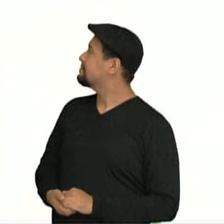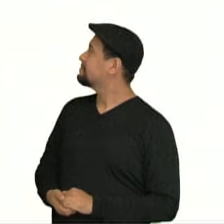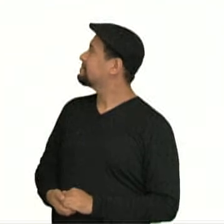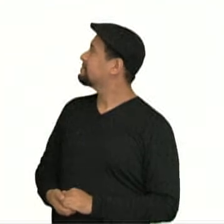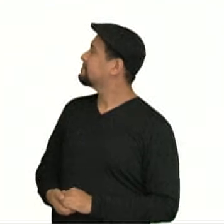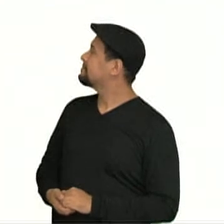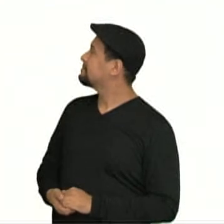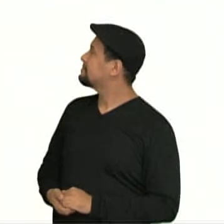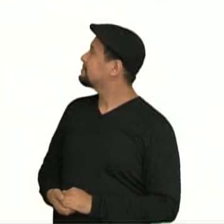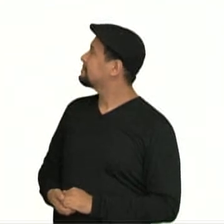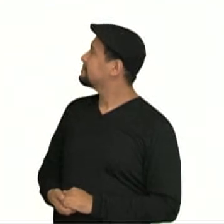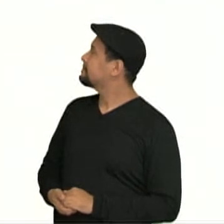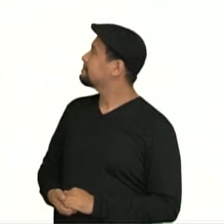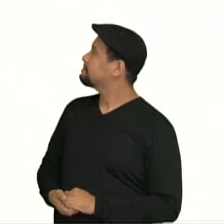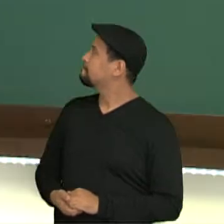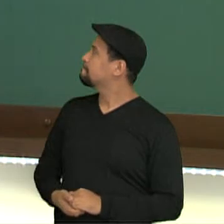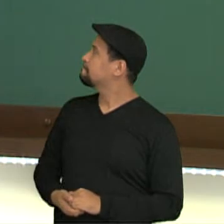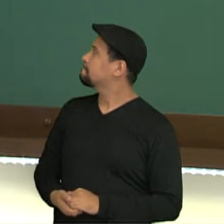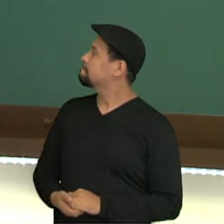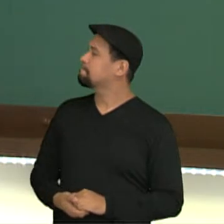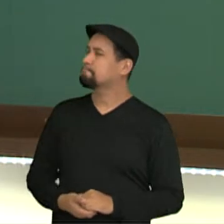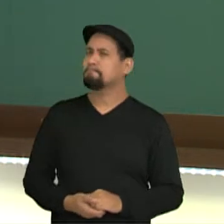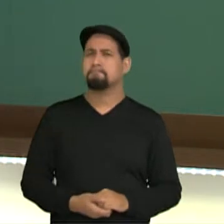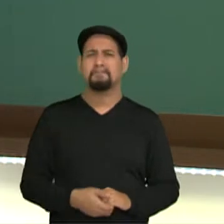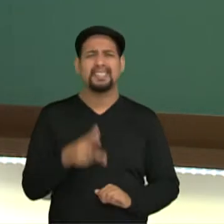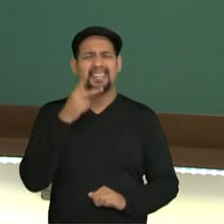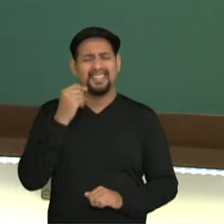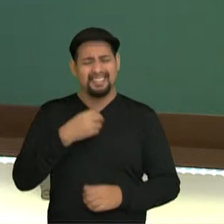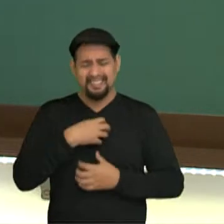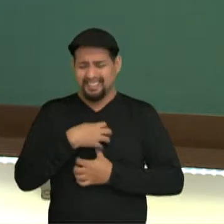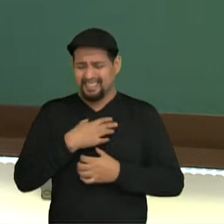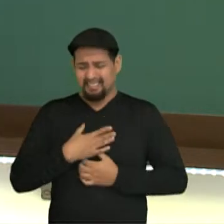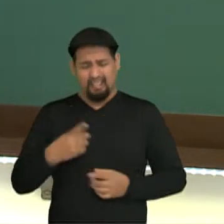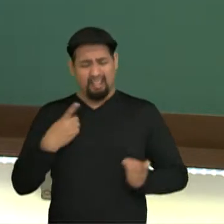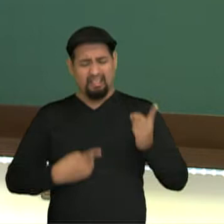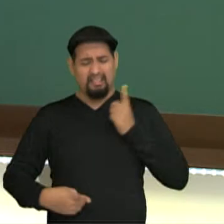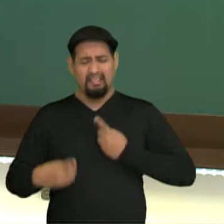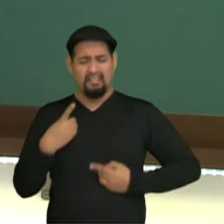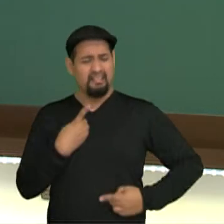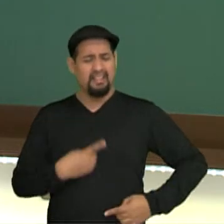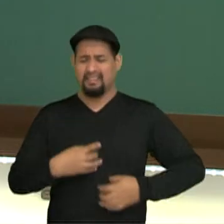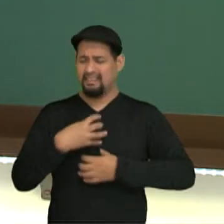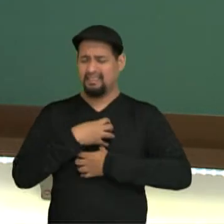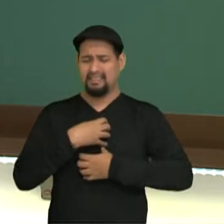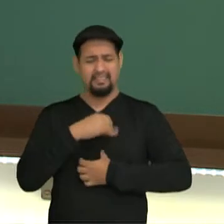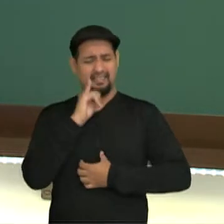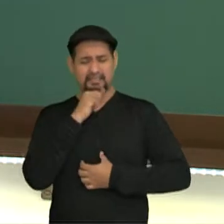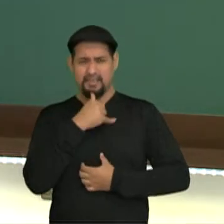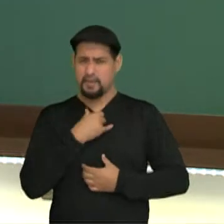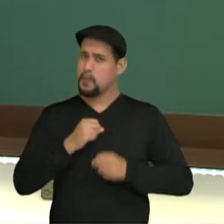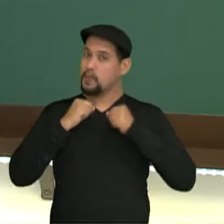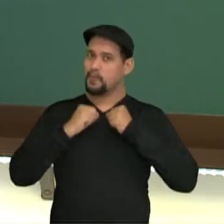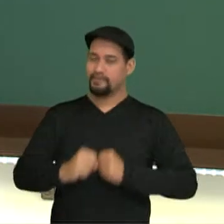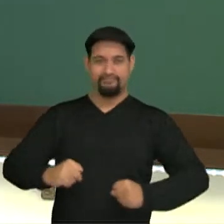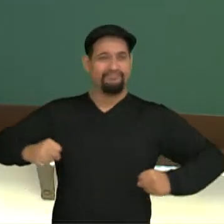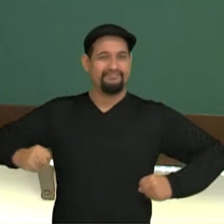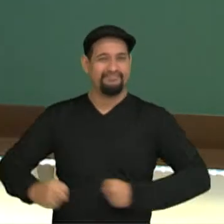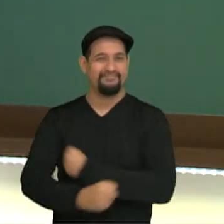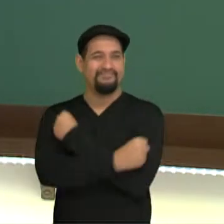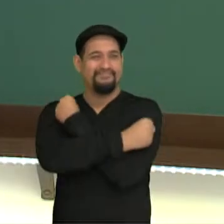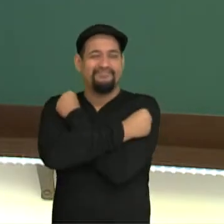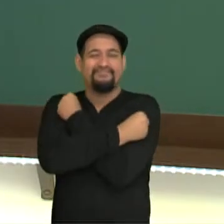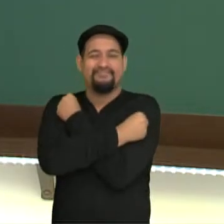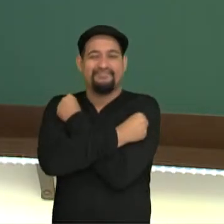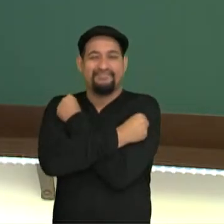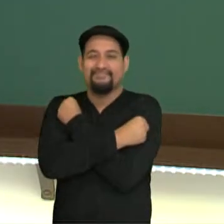Thanks, bud. Então, Garfield, me sinto deprimido, me sinto triste. Poderia te dar um abraço. Aí ele vem